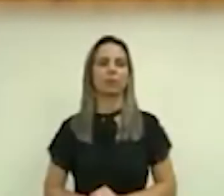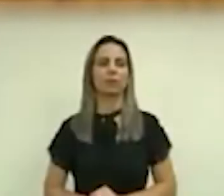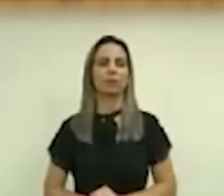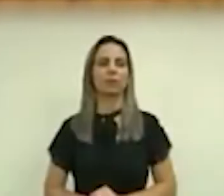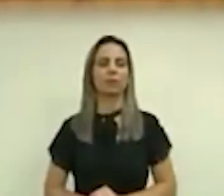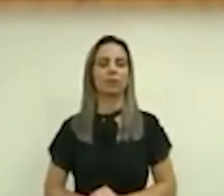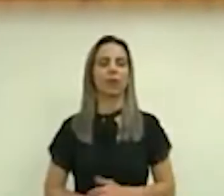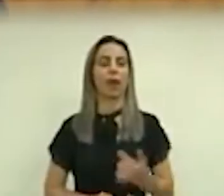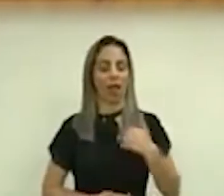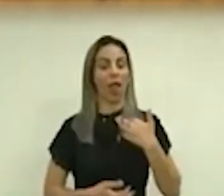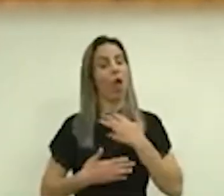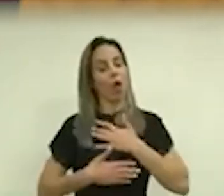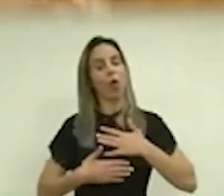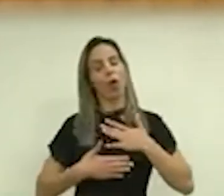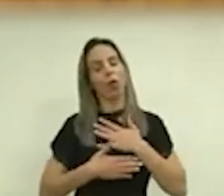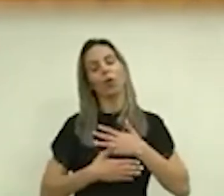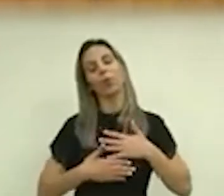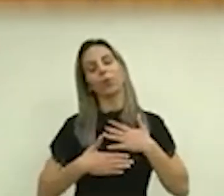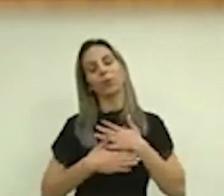Gostaria muito de